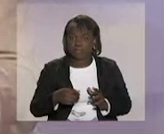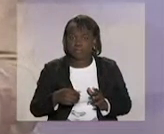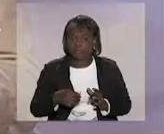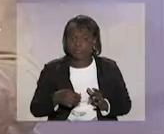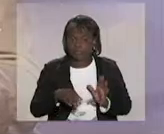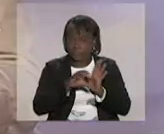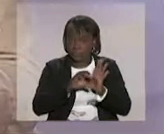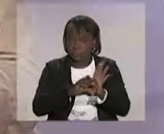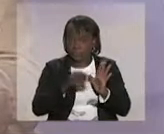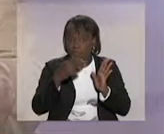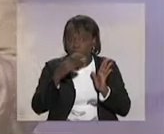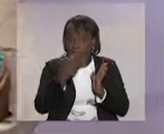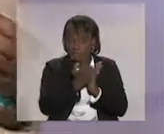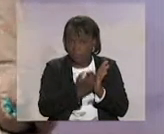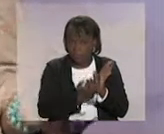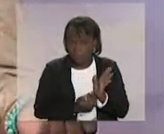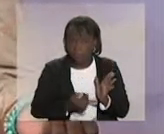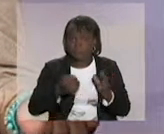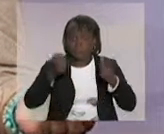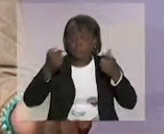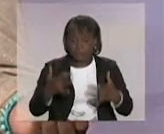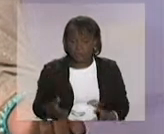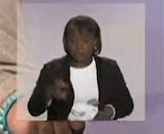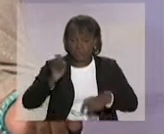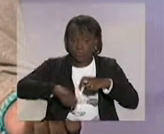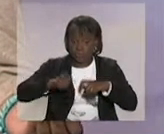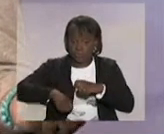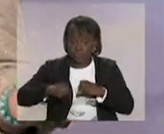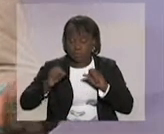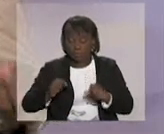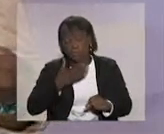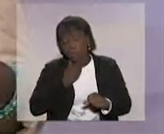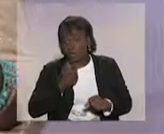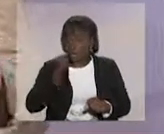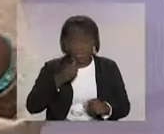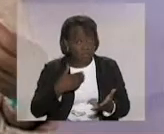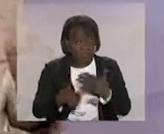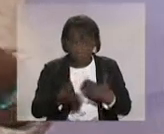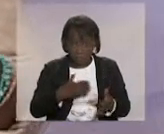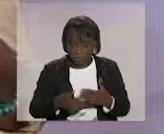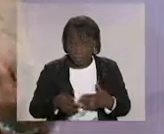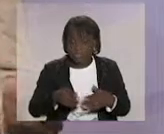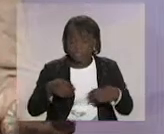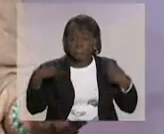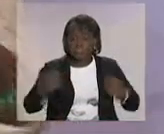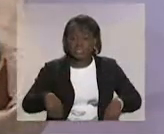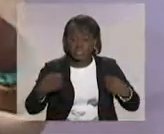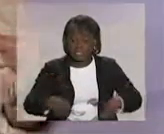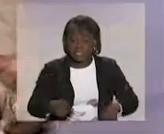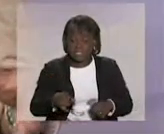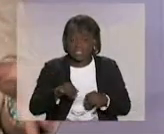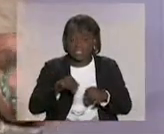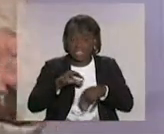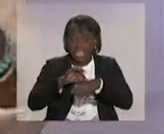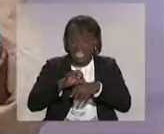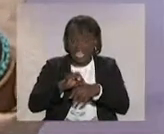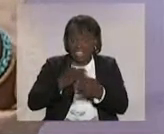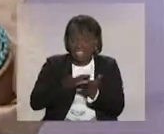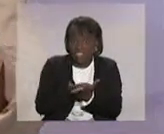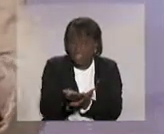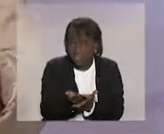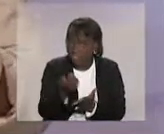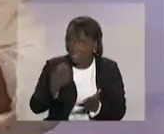né, e considera-se agora que o estupro pode ser algo infligido contra homens e mulheres e que não é necessária a